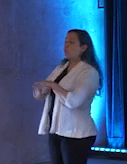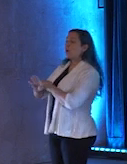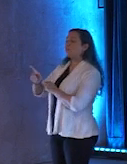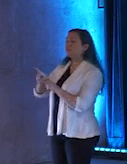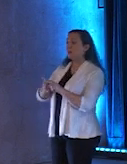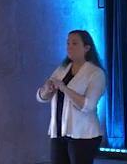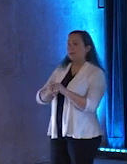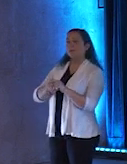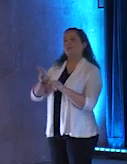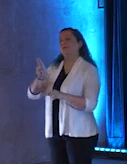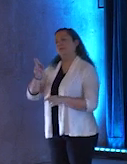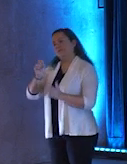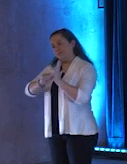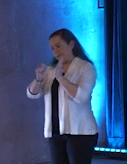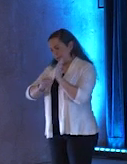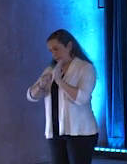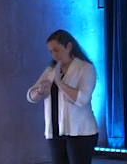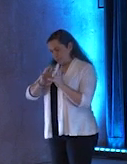ligado ao universo da escrita.